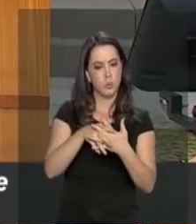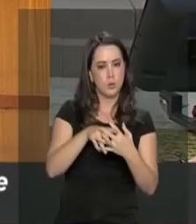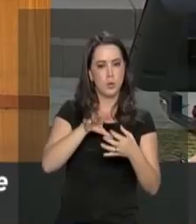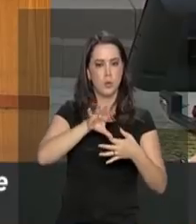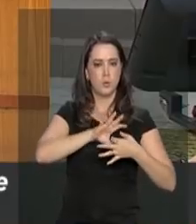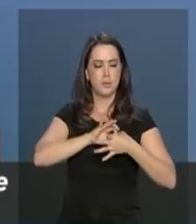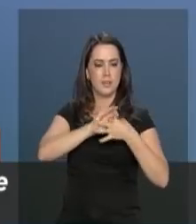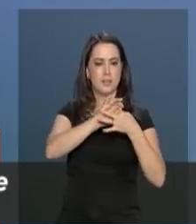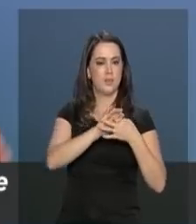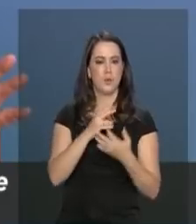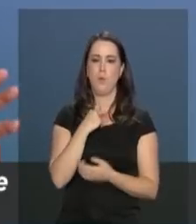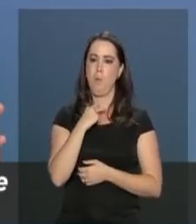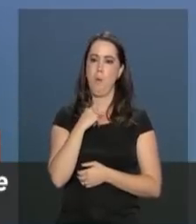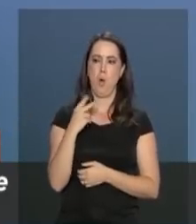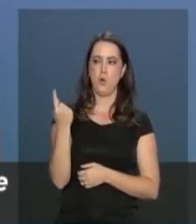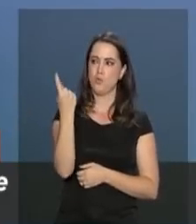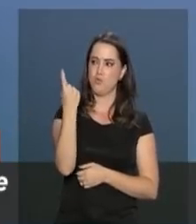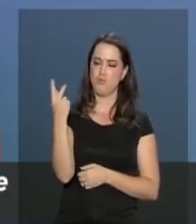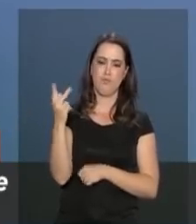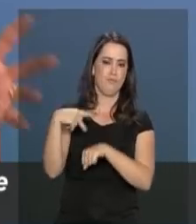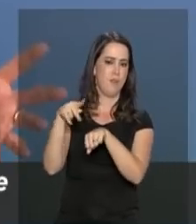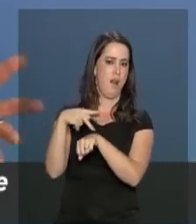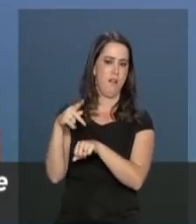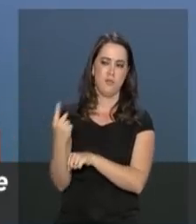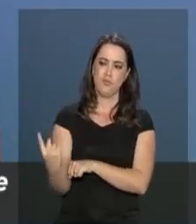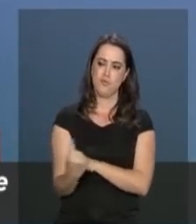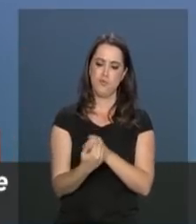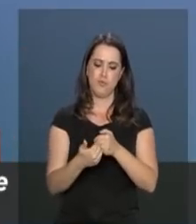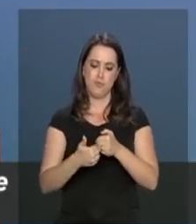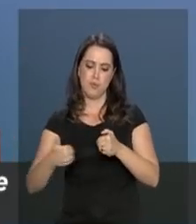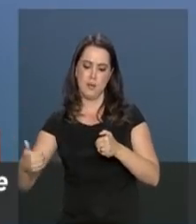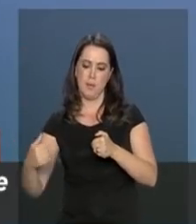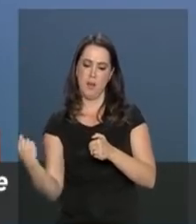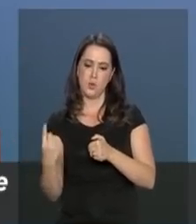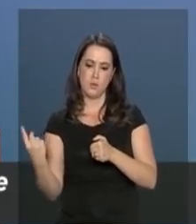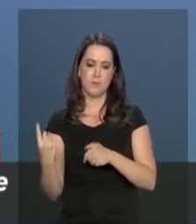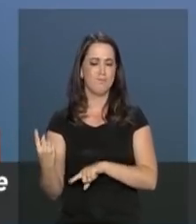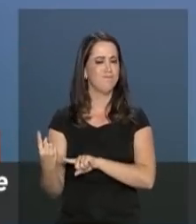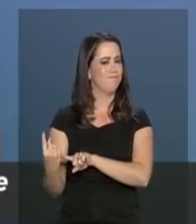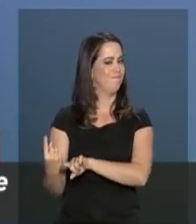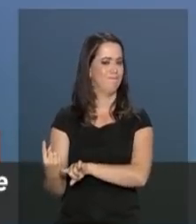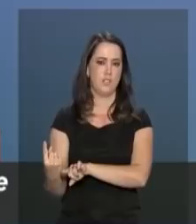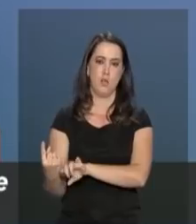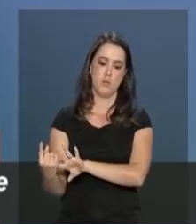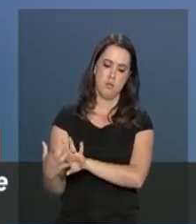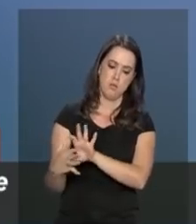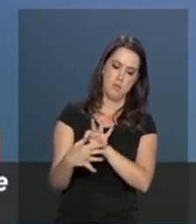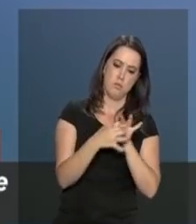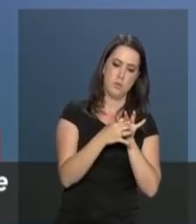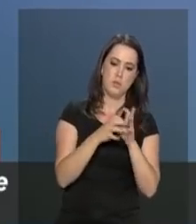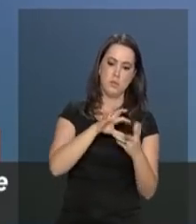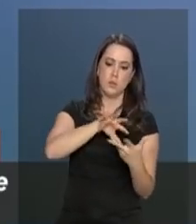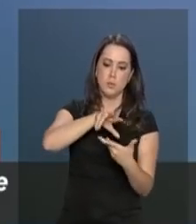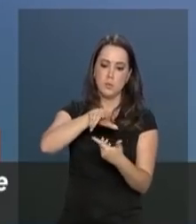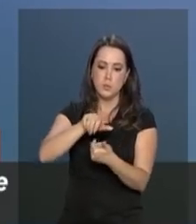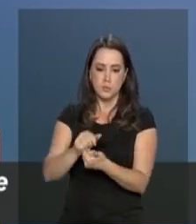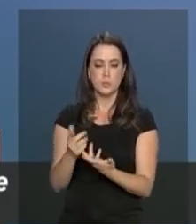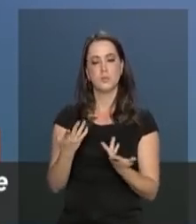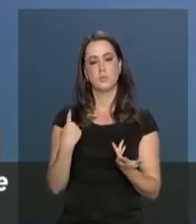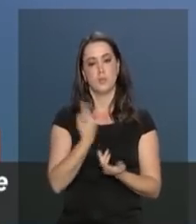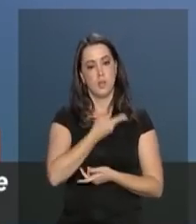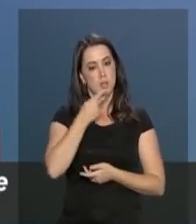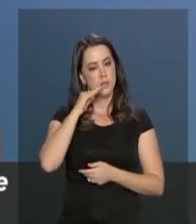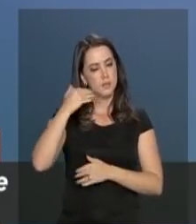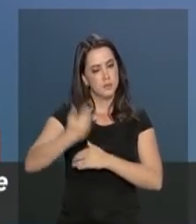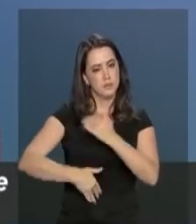qualquer isolacionismo de natureza política econômico é a e por isso nós ao longo do tempo temos